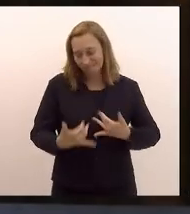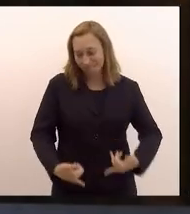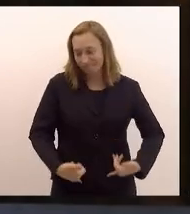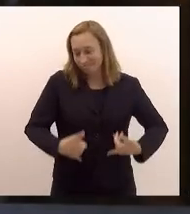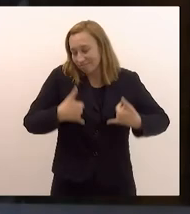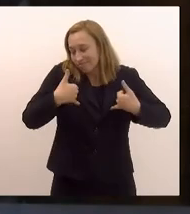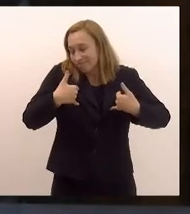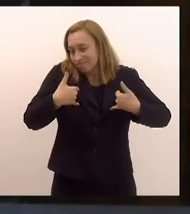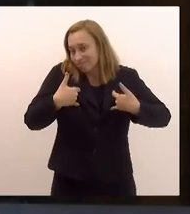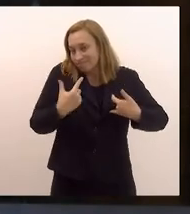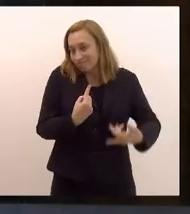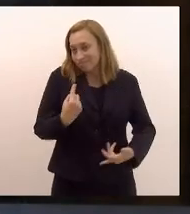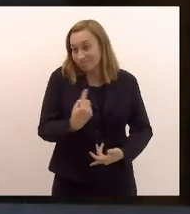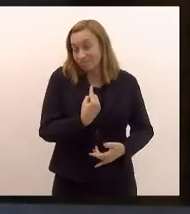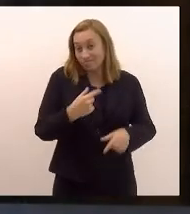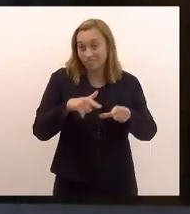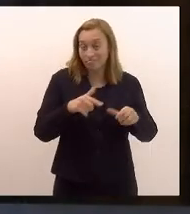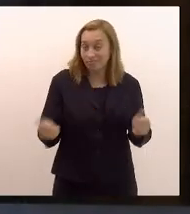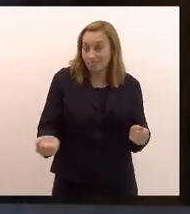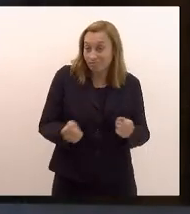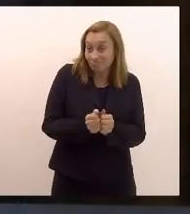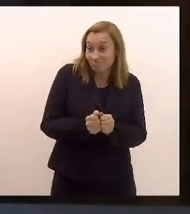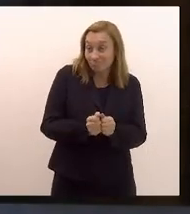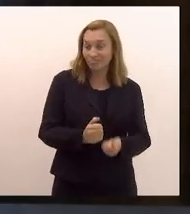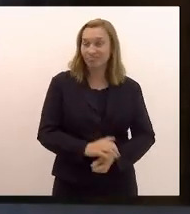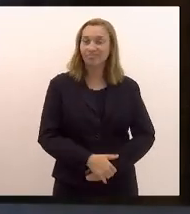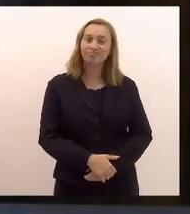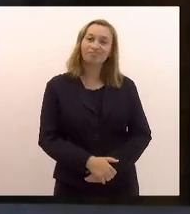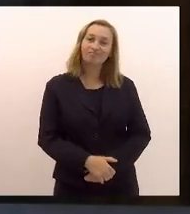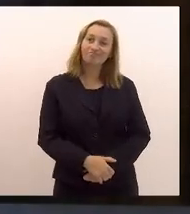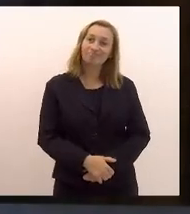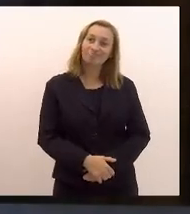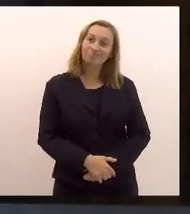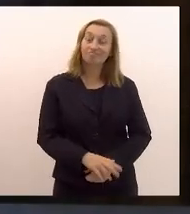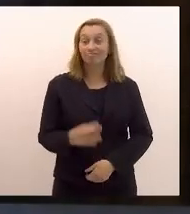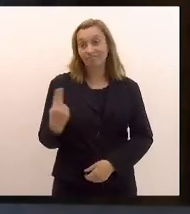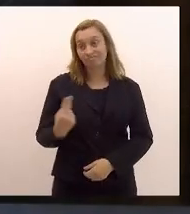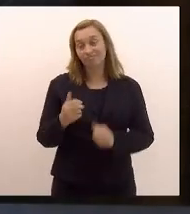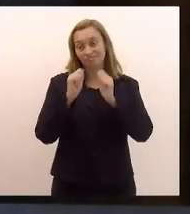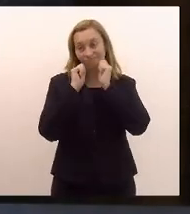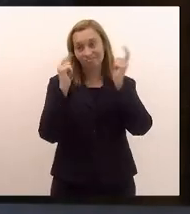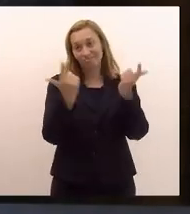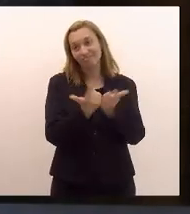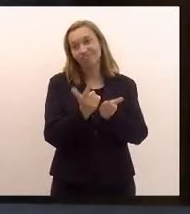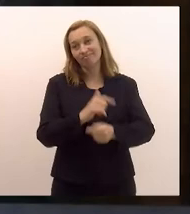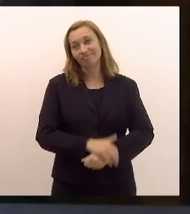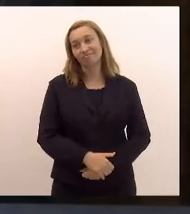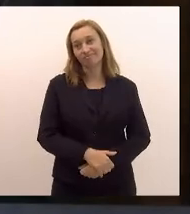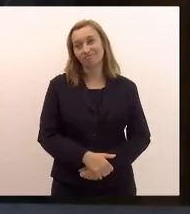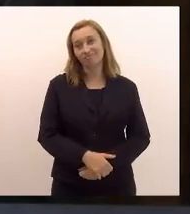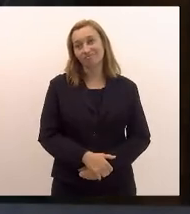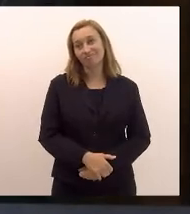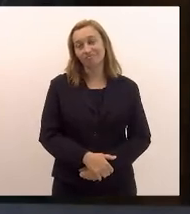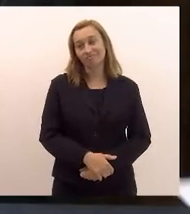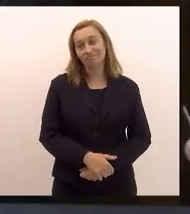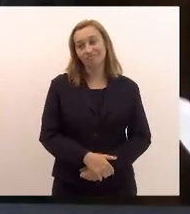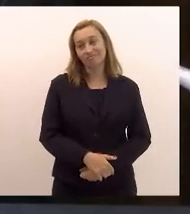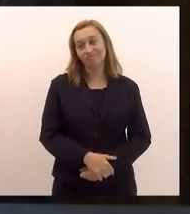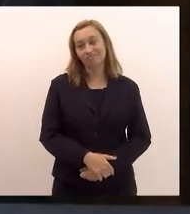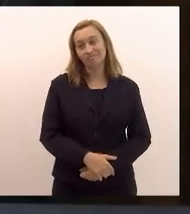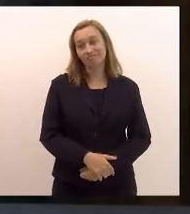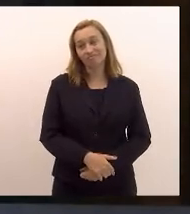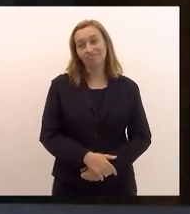nós é esse trabalho conjunto o nome da Assembleia uma